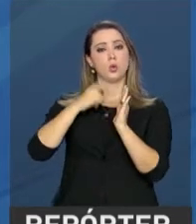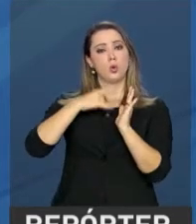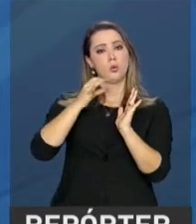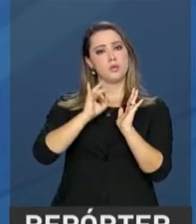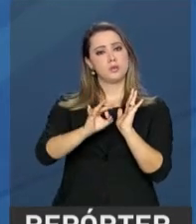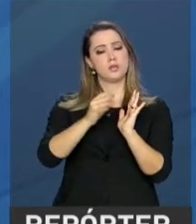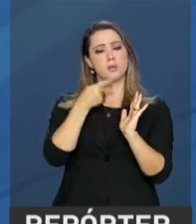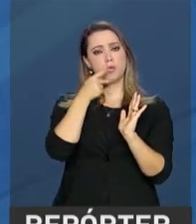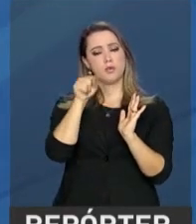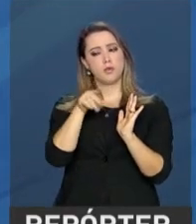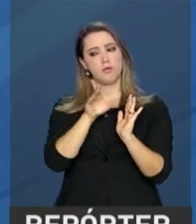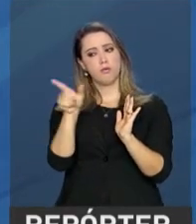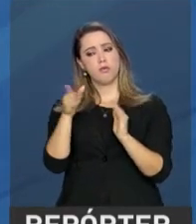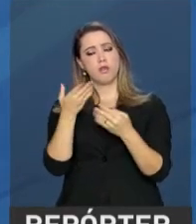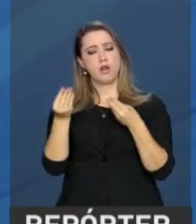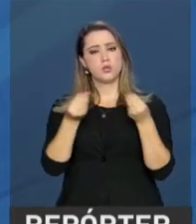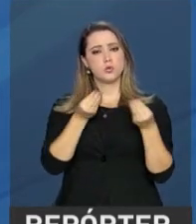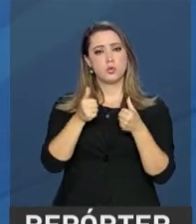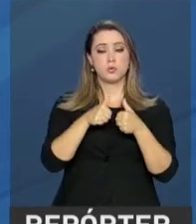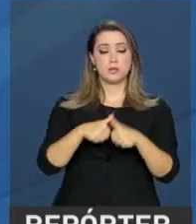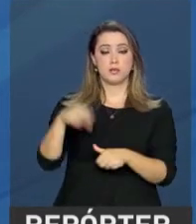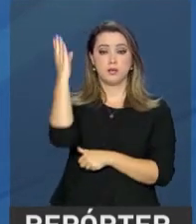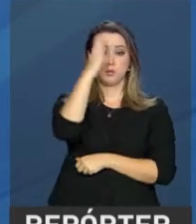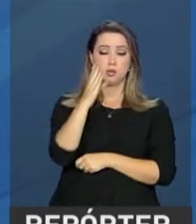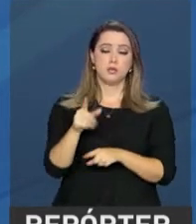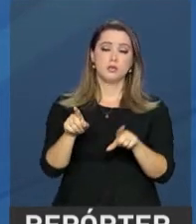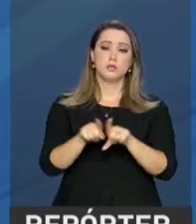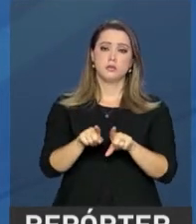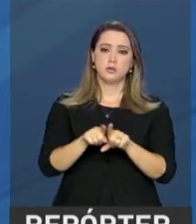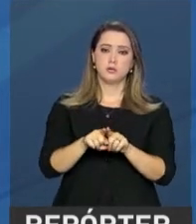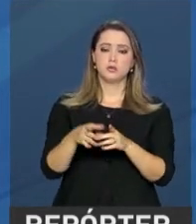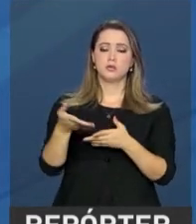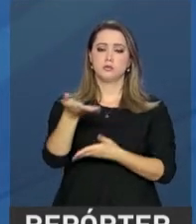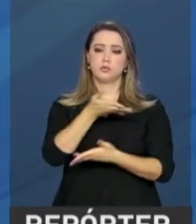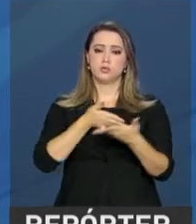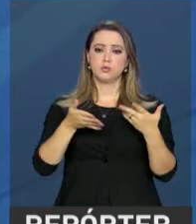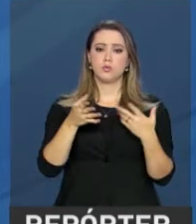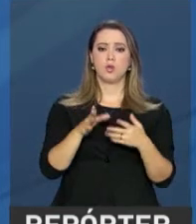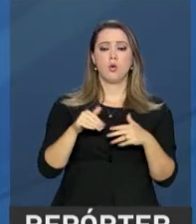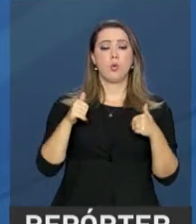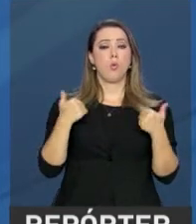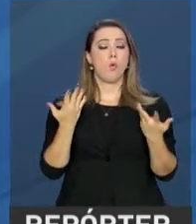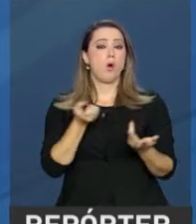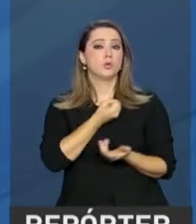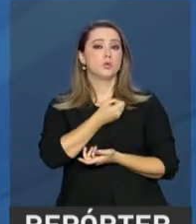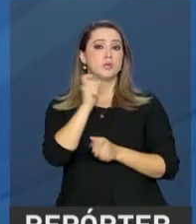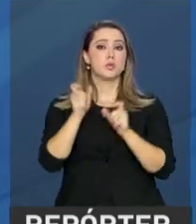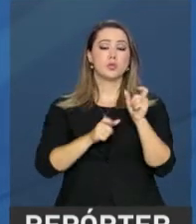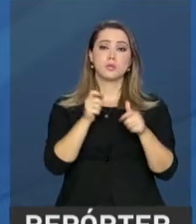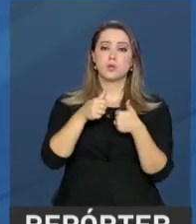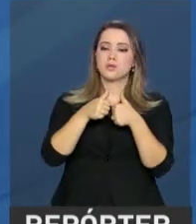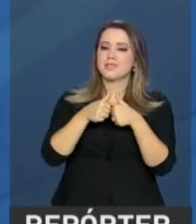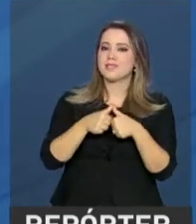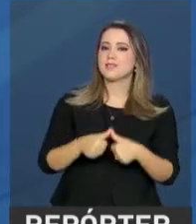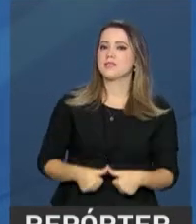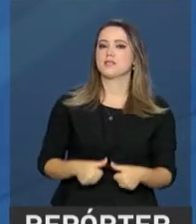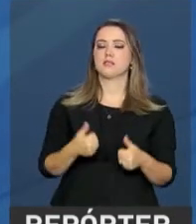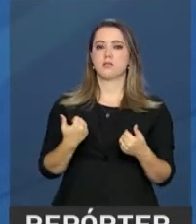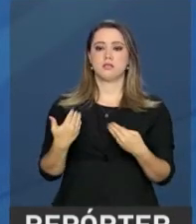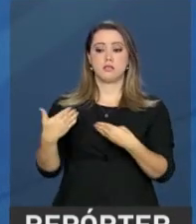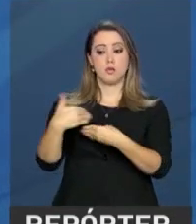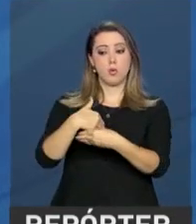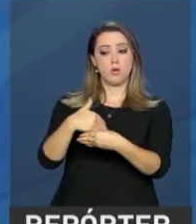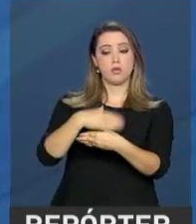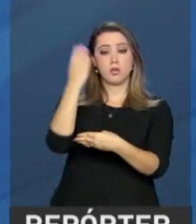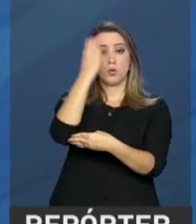certificar sua situação do país como dimensionada quando os estrangeiros estão é em terras